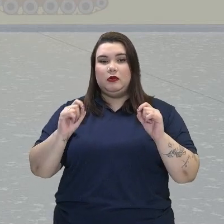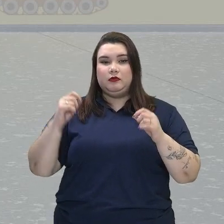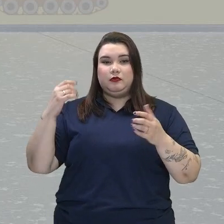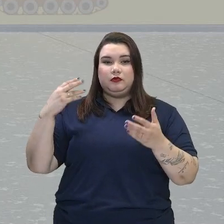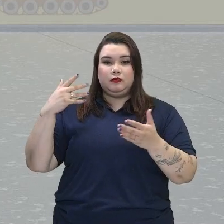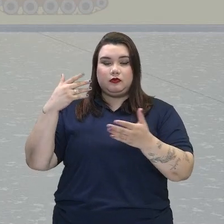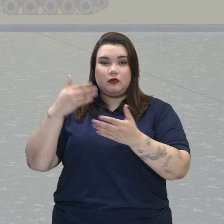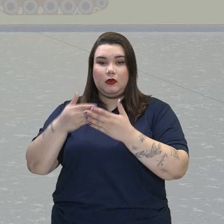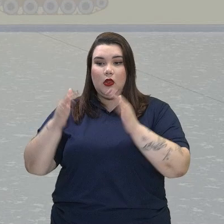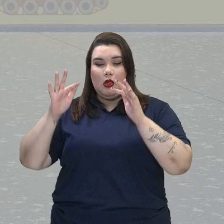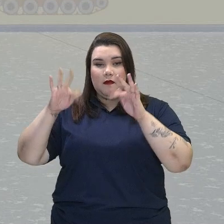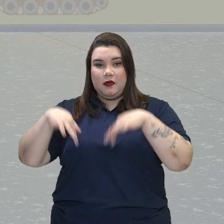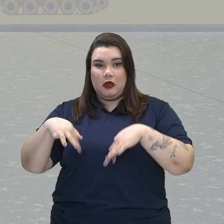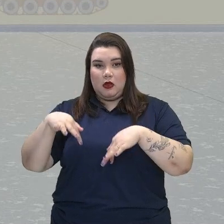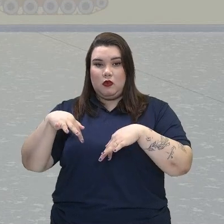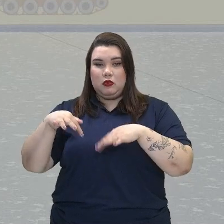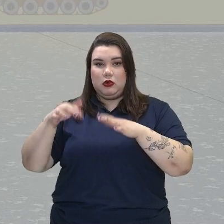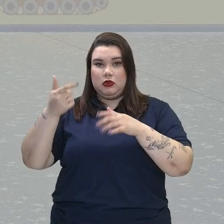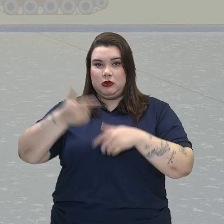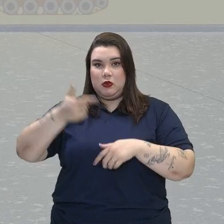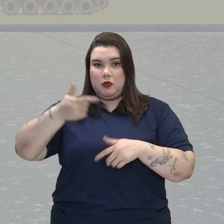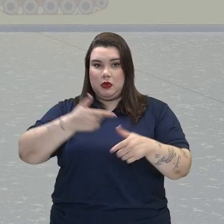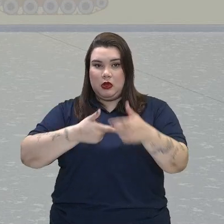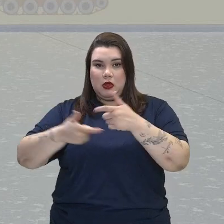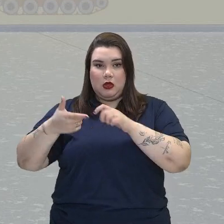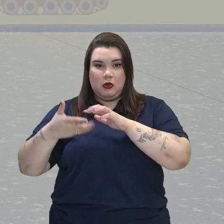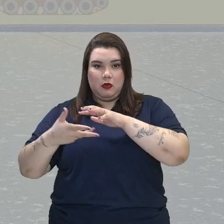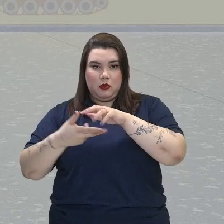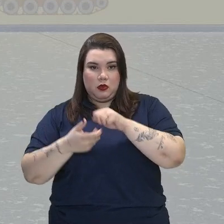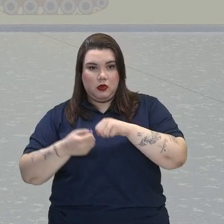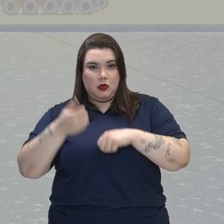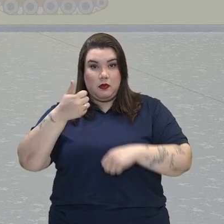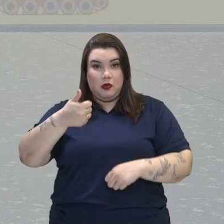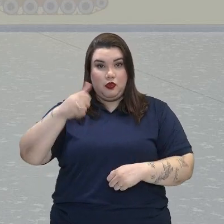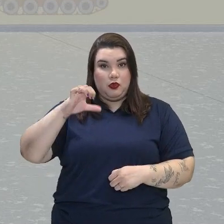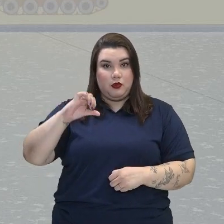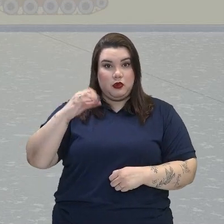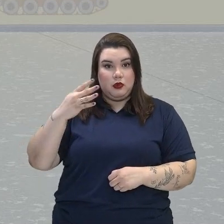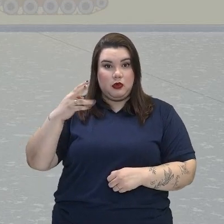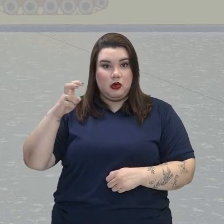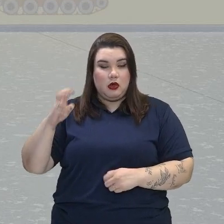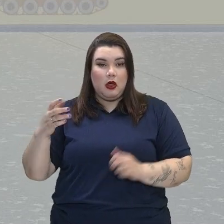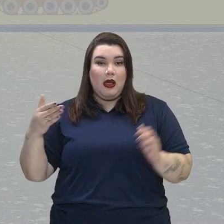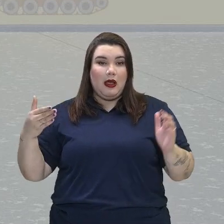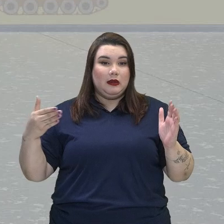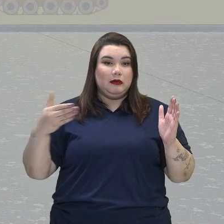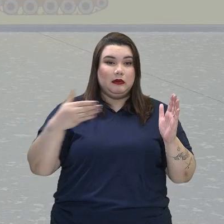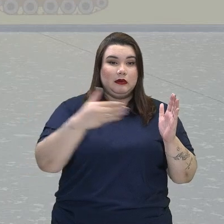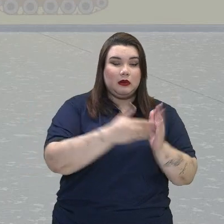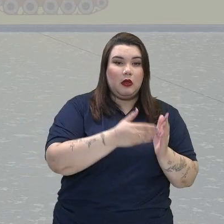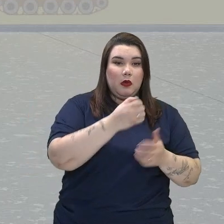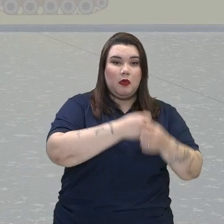o final da Segunda Guerra Mundial até o colapso da União Soviética em